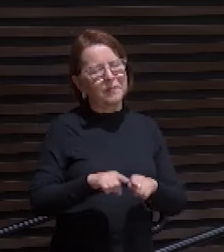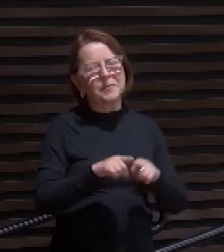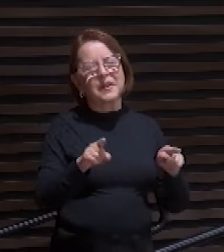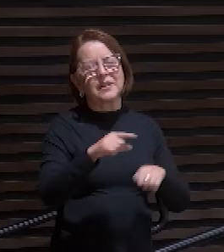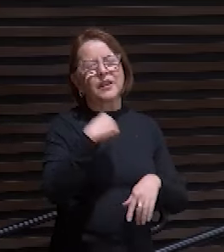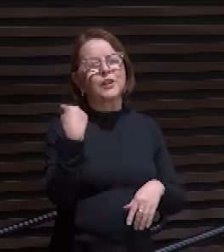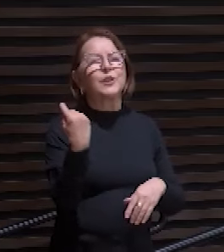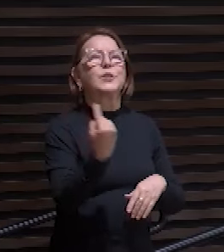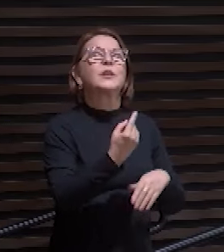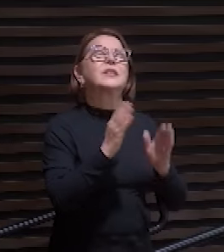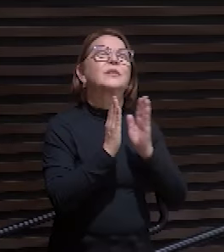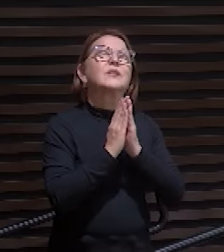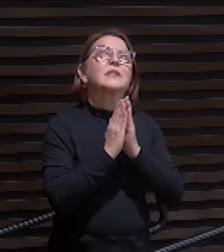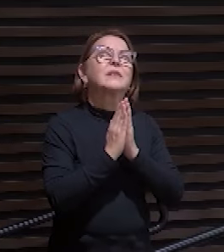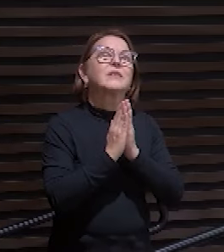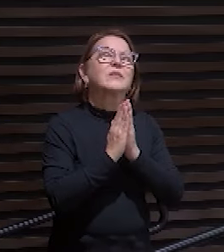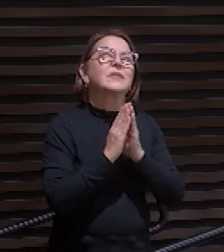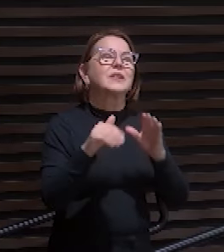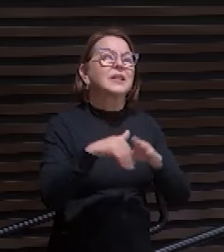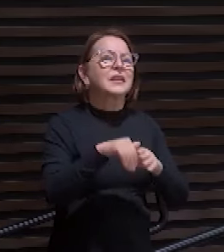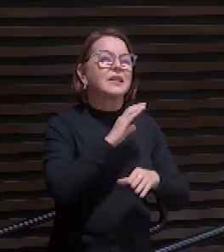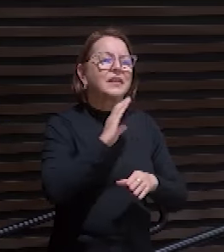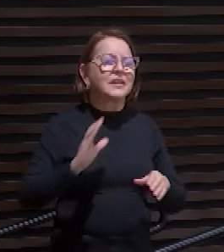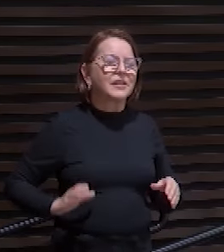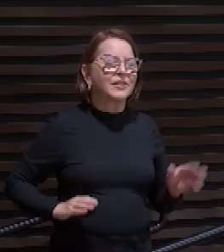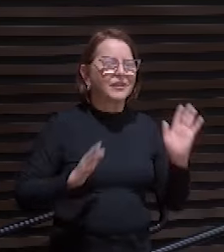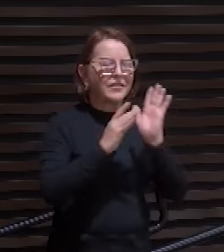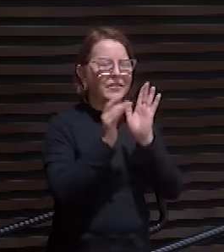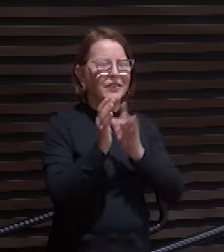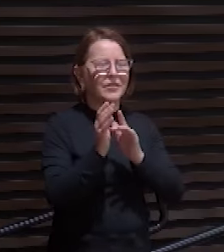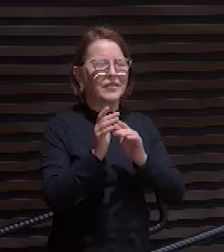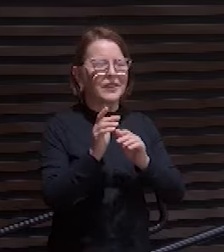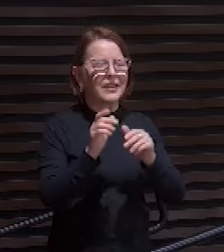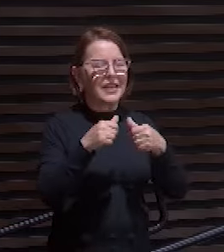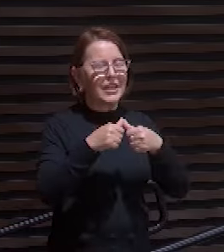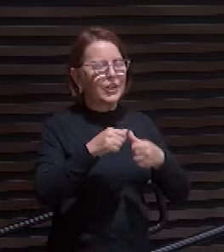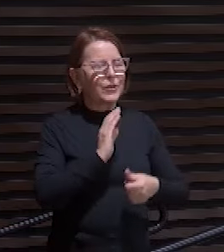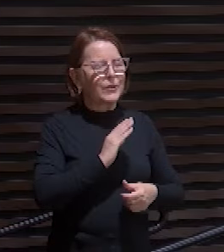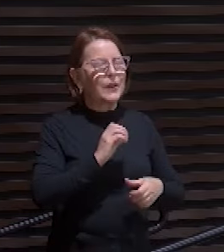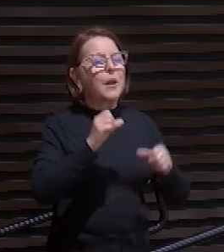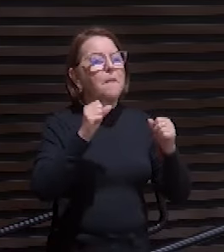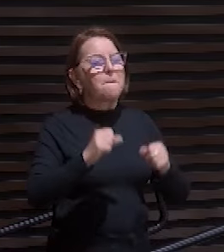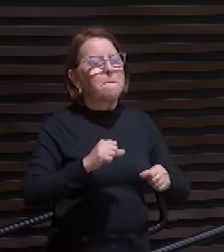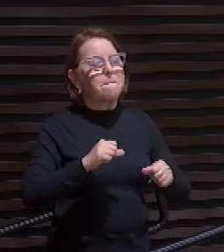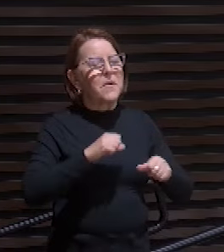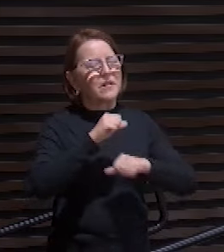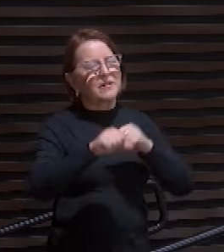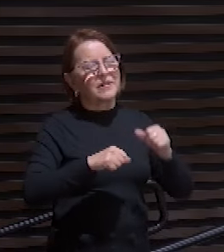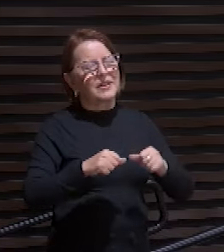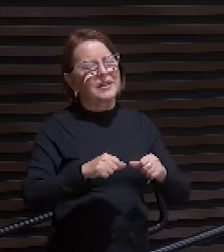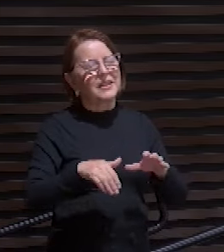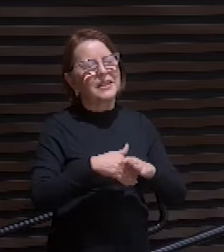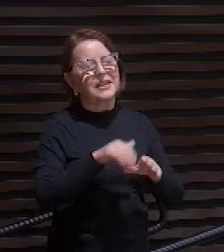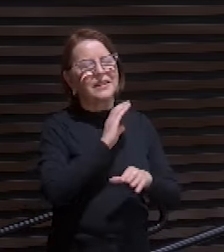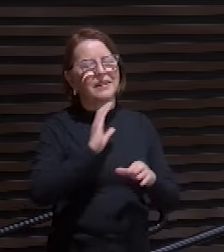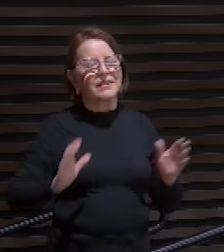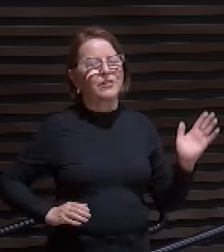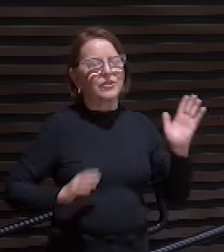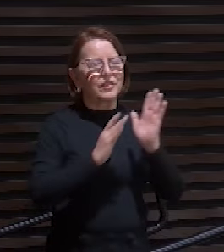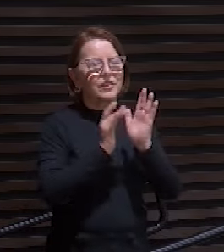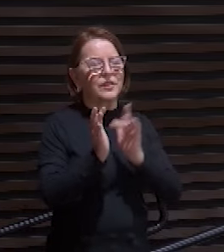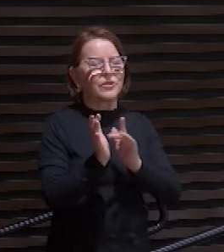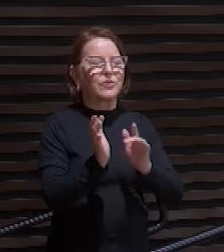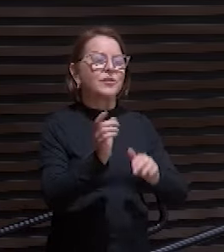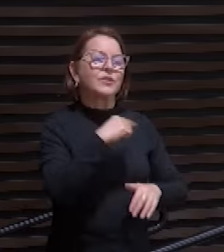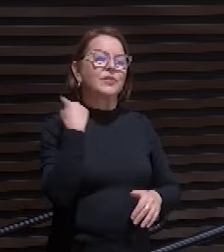nossa oração, Pai, é que em Cristo Jesus esse coração pode ser trocado. E que em Cristo Jesus nós temos